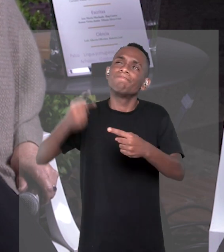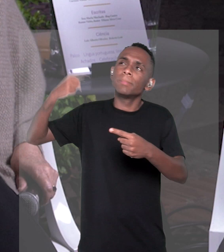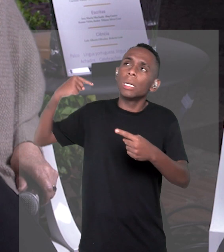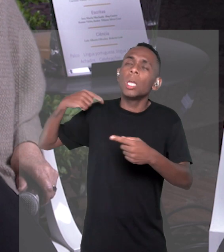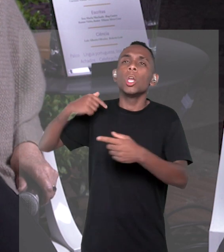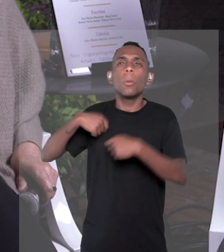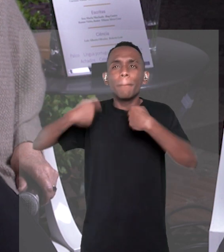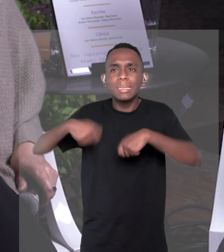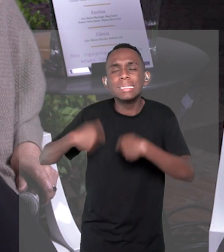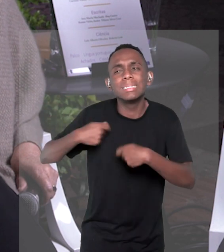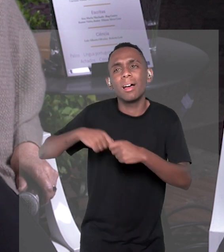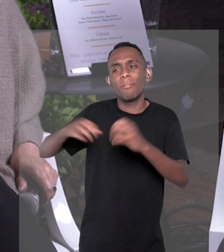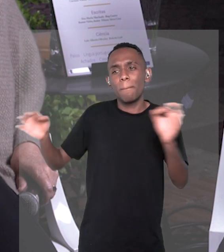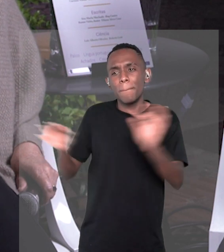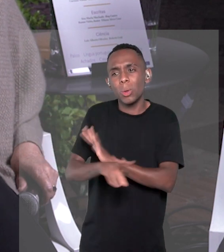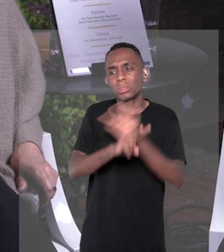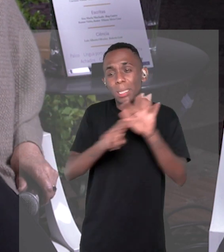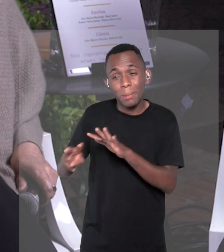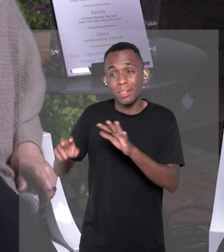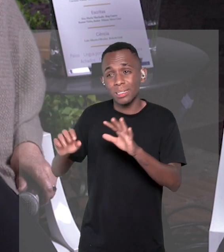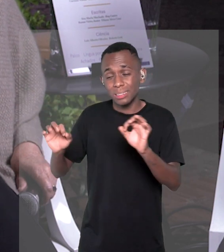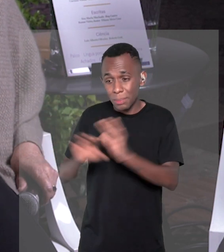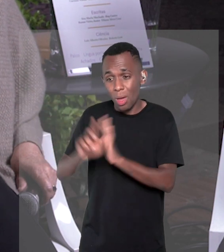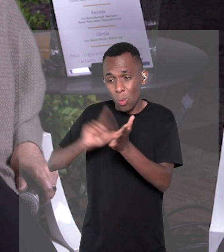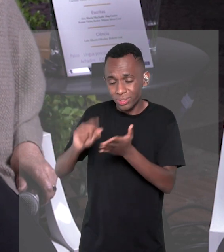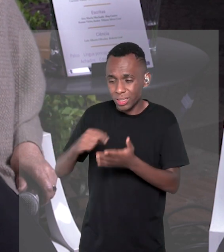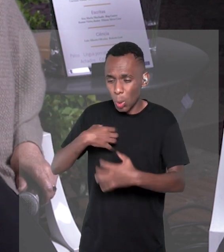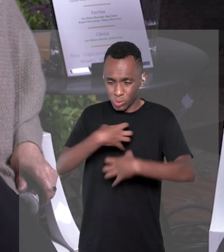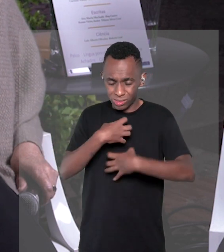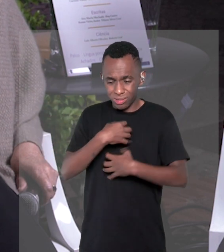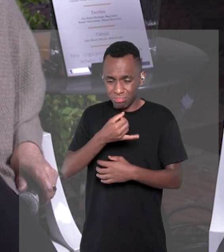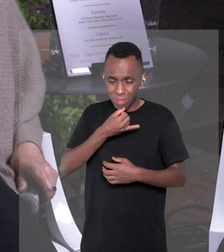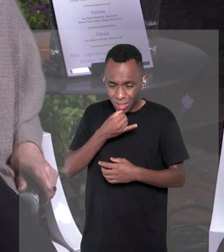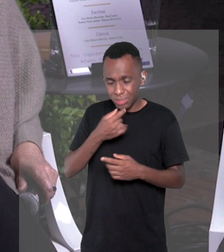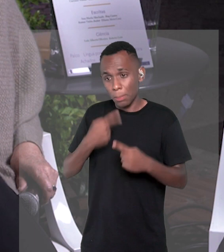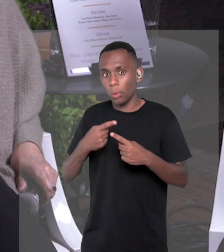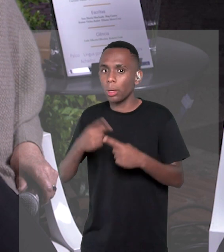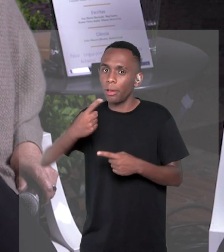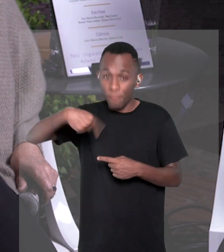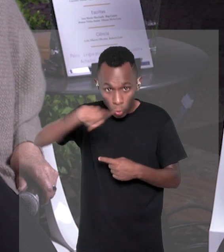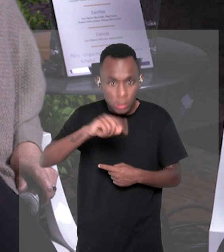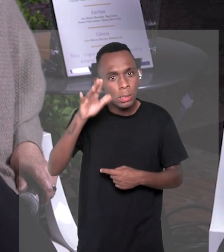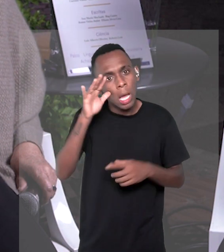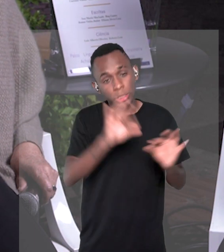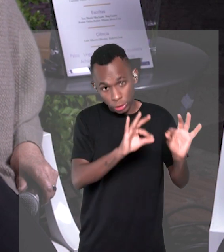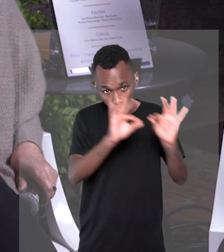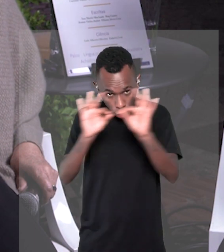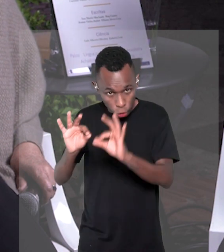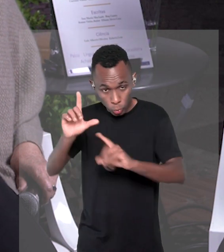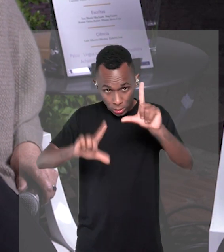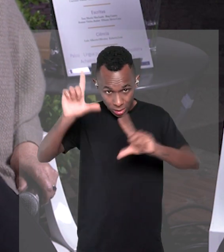construção é conjunta, é de todos. E aquela semana que eu tinha que terminar o artigo, eu estava